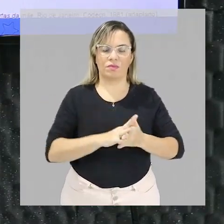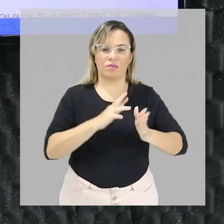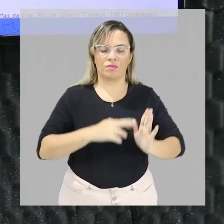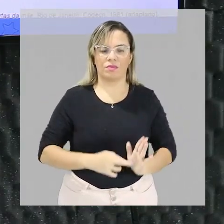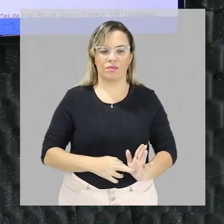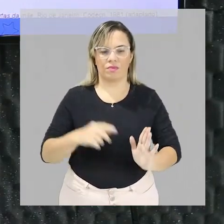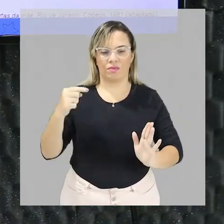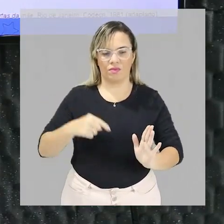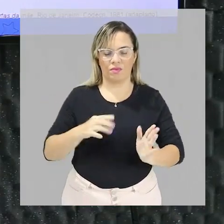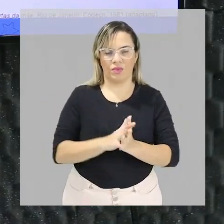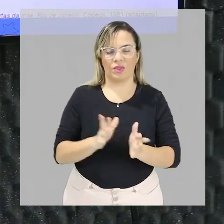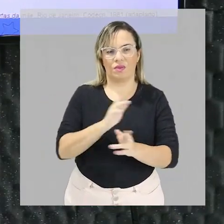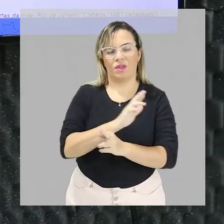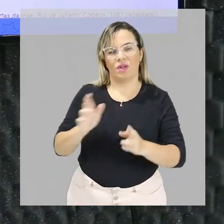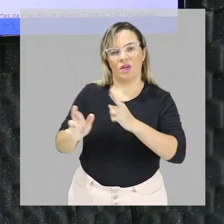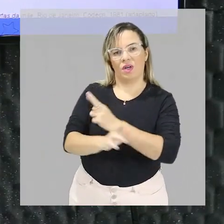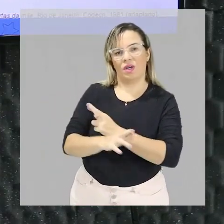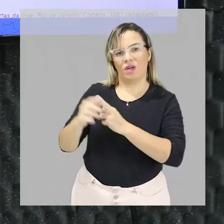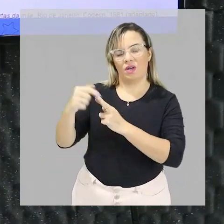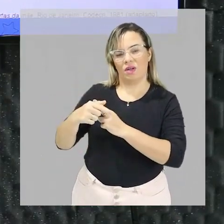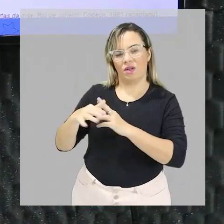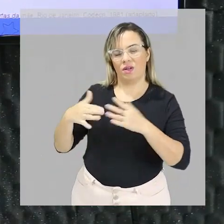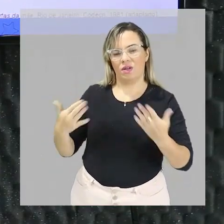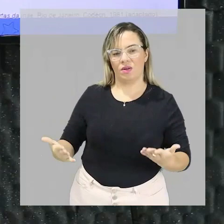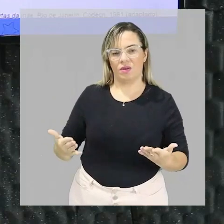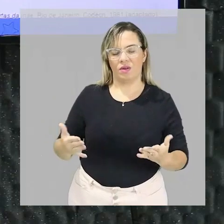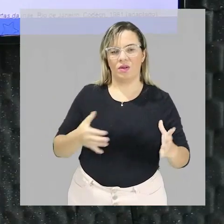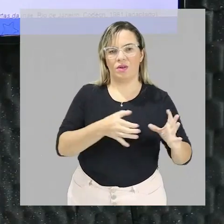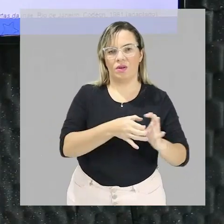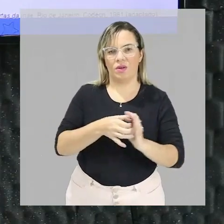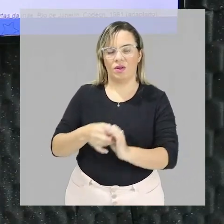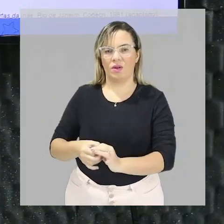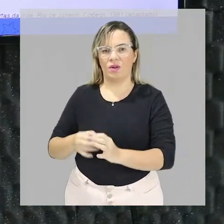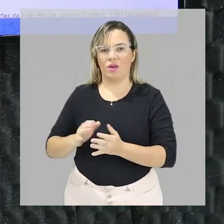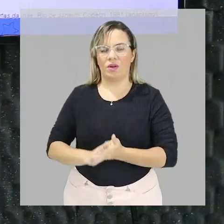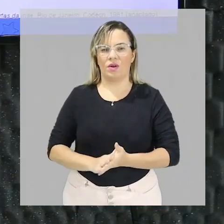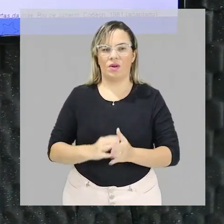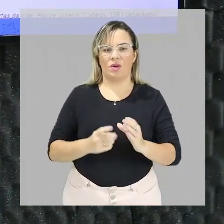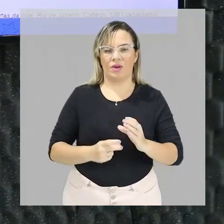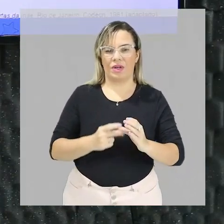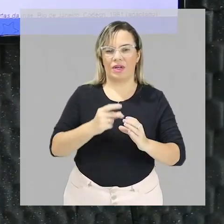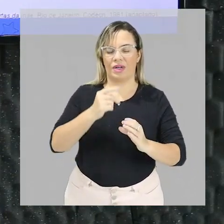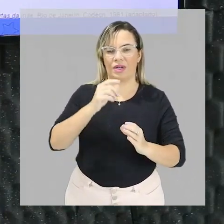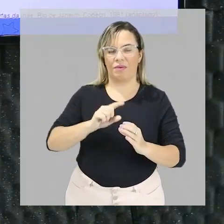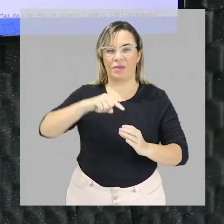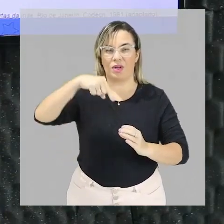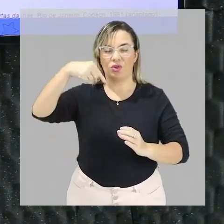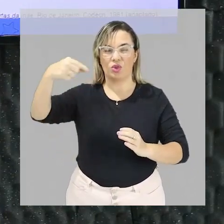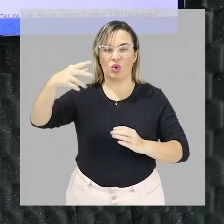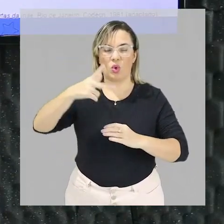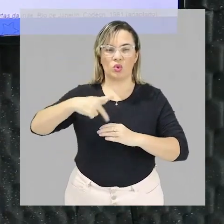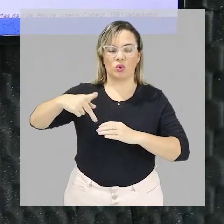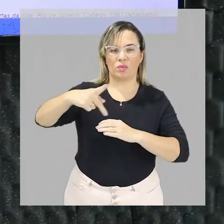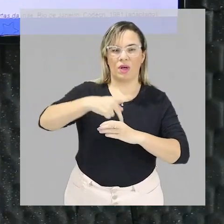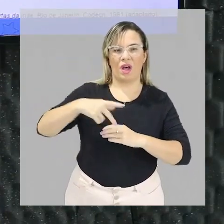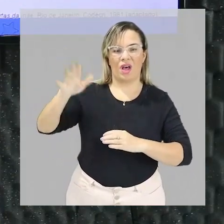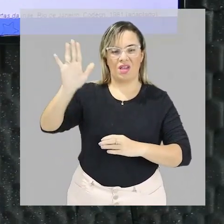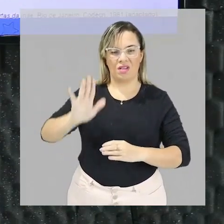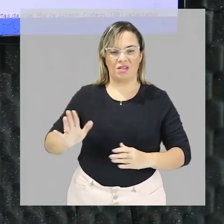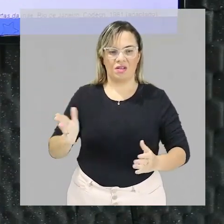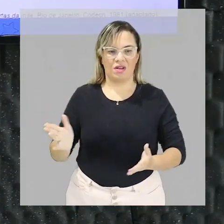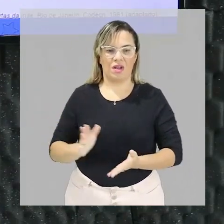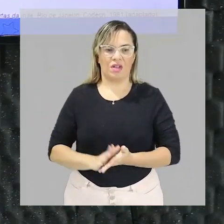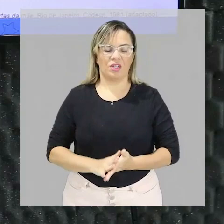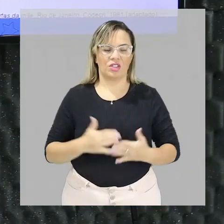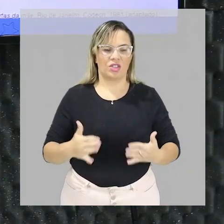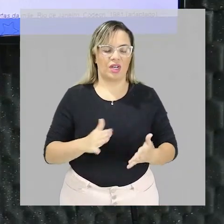estava muito vinculado à situação do capital internacional. E a crise do petróleo de 73,